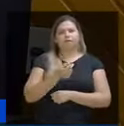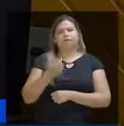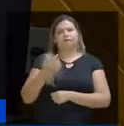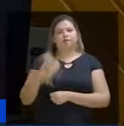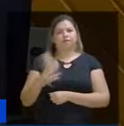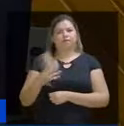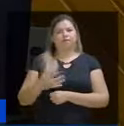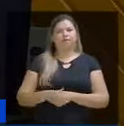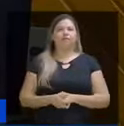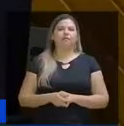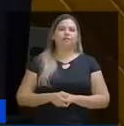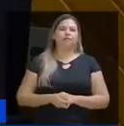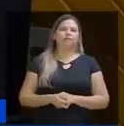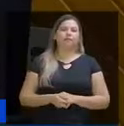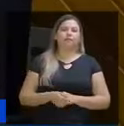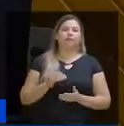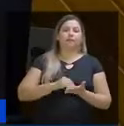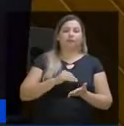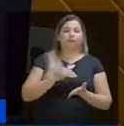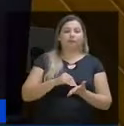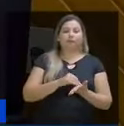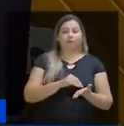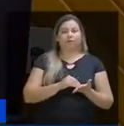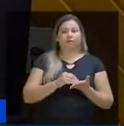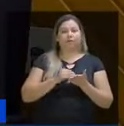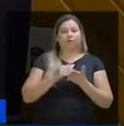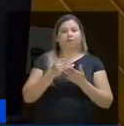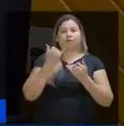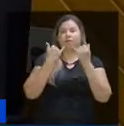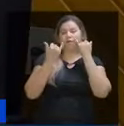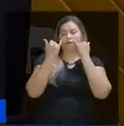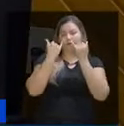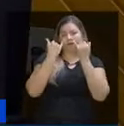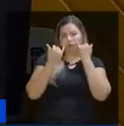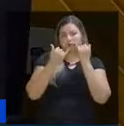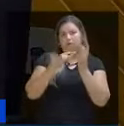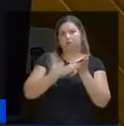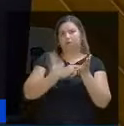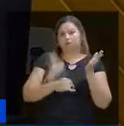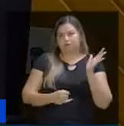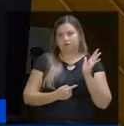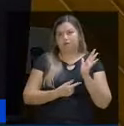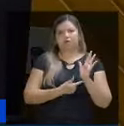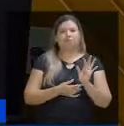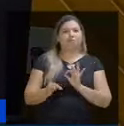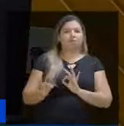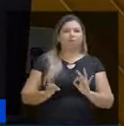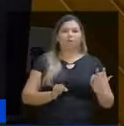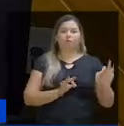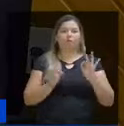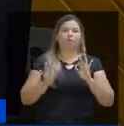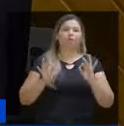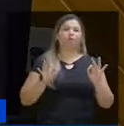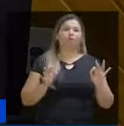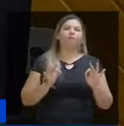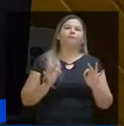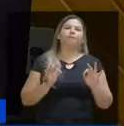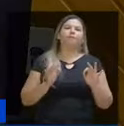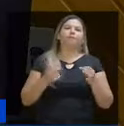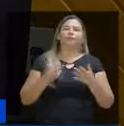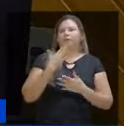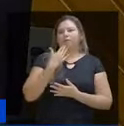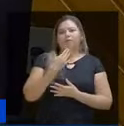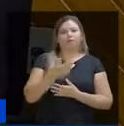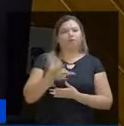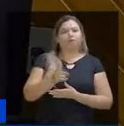da ausência de quitação eleitoral, uma das condições de elegibilidade escorreita a decisão pelo indeferimento do pedido de registro de candidatura